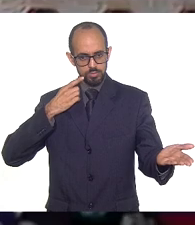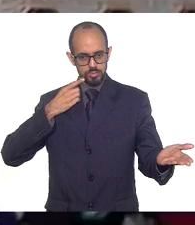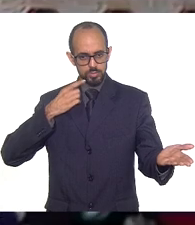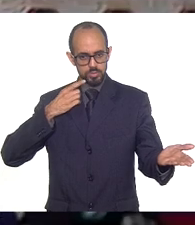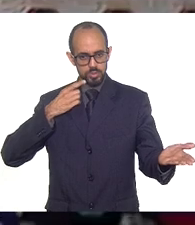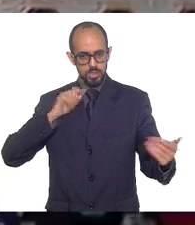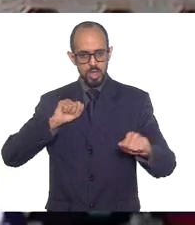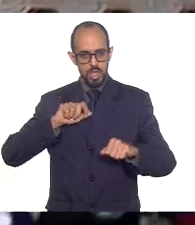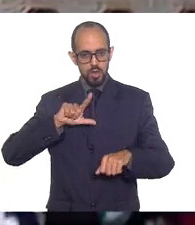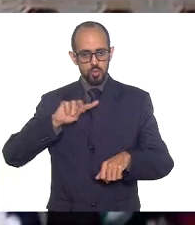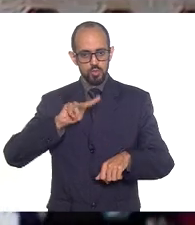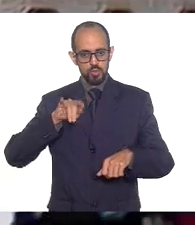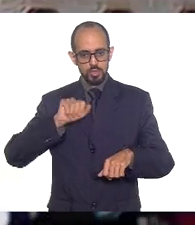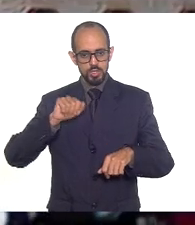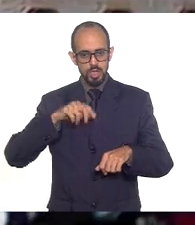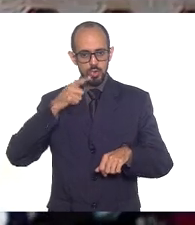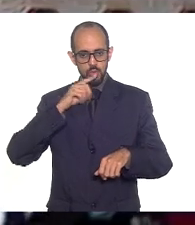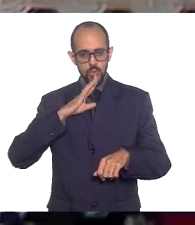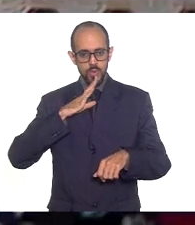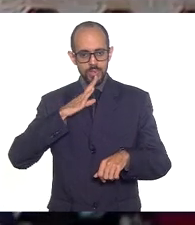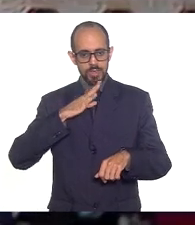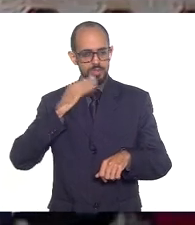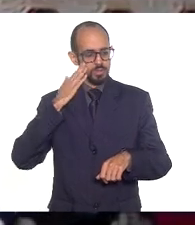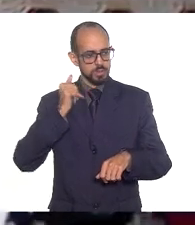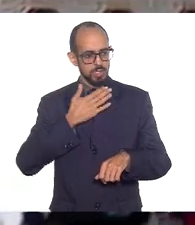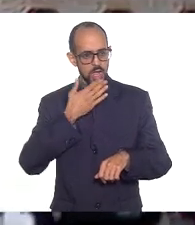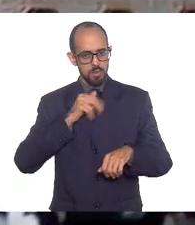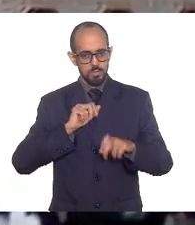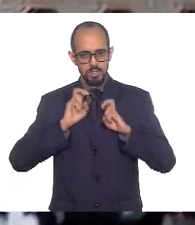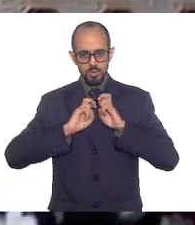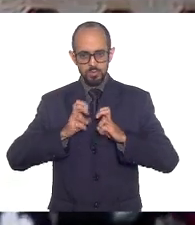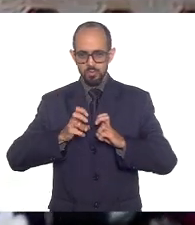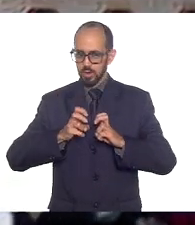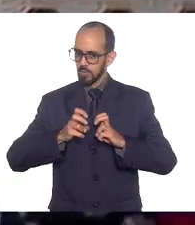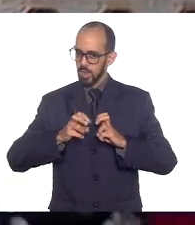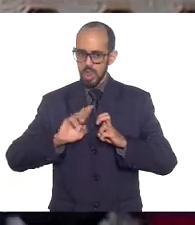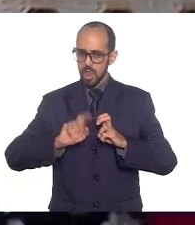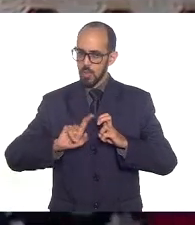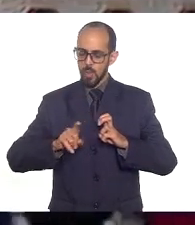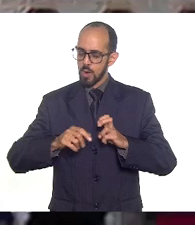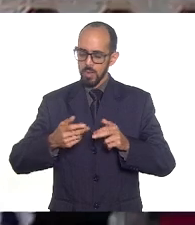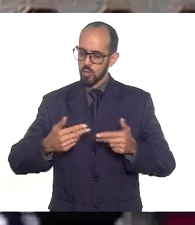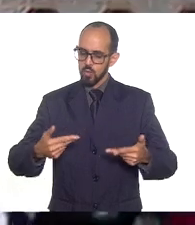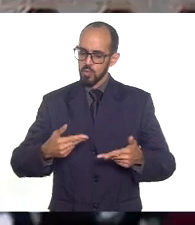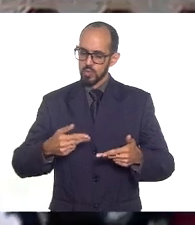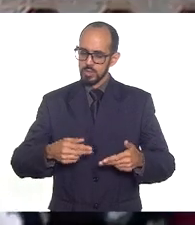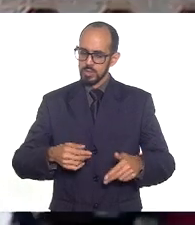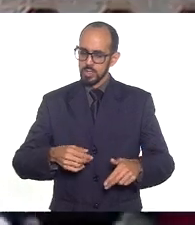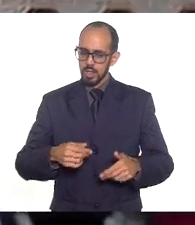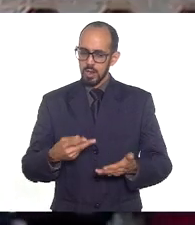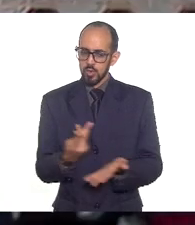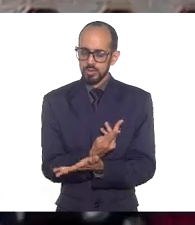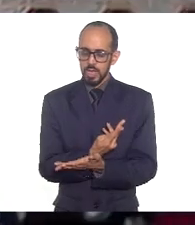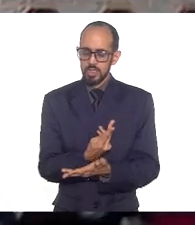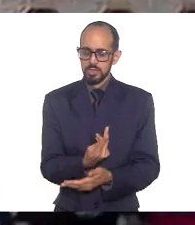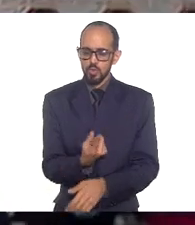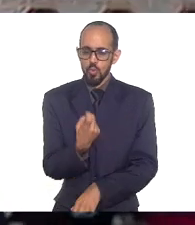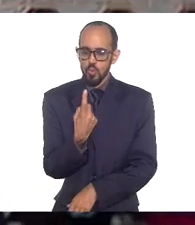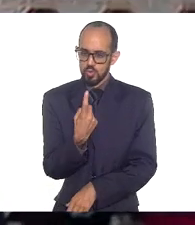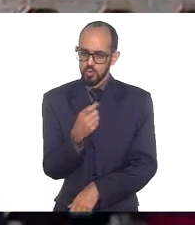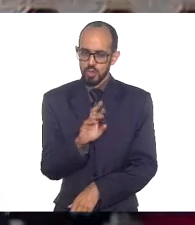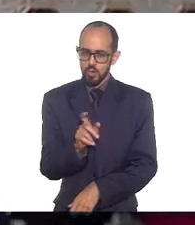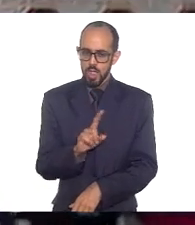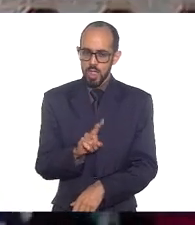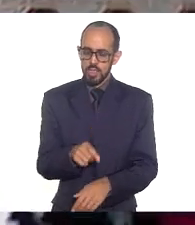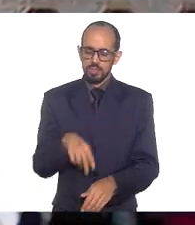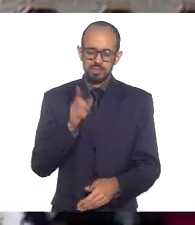deputada Lucinha conhece bem é uma Ferroviário sabe que esse não é um caso isolado cotidianamente milhares de cidadãos